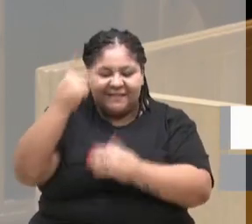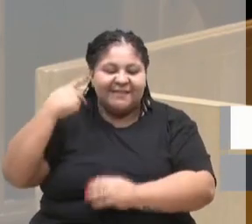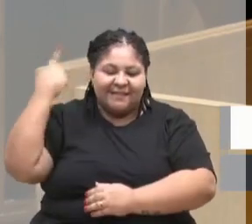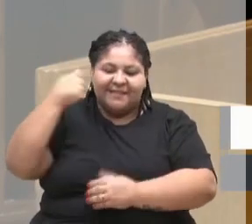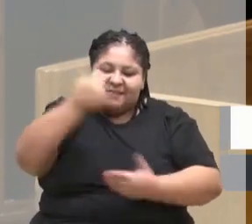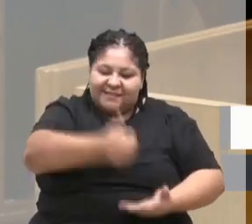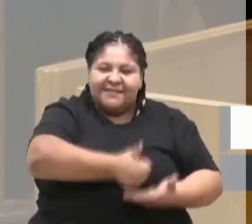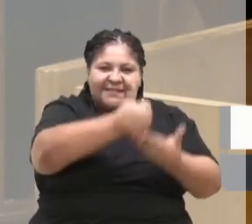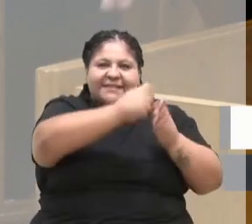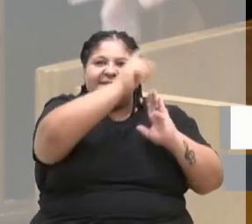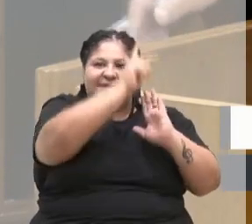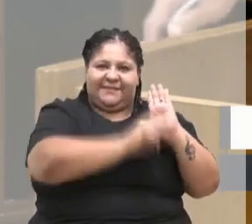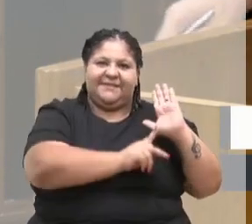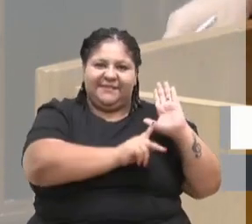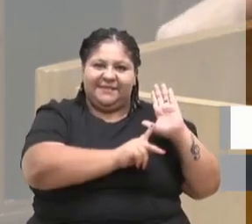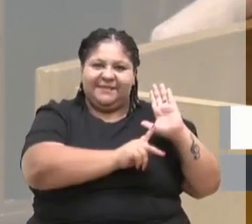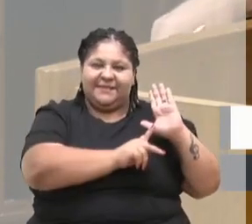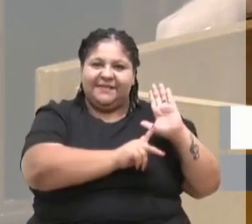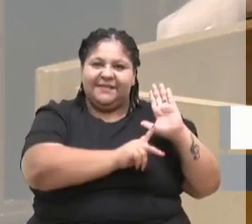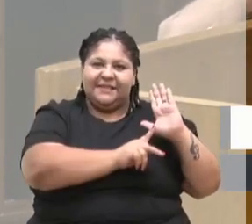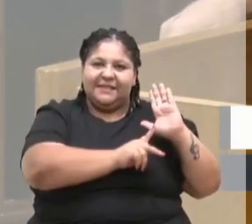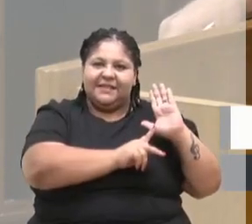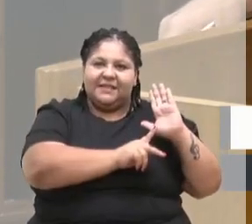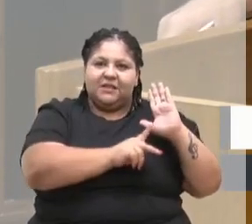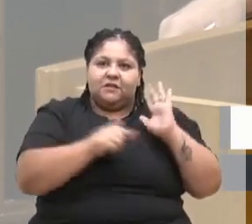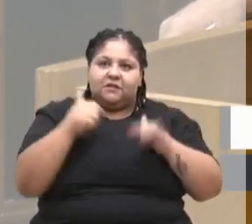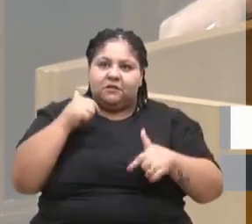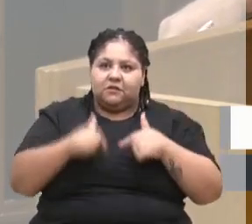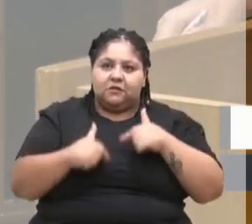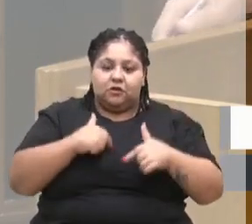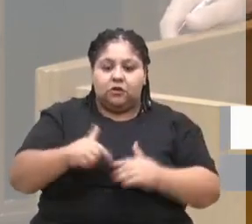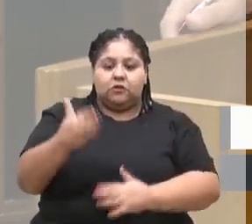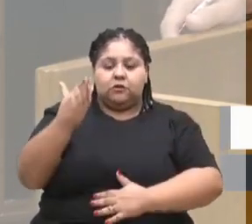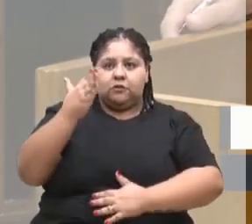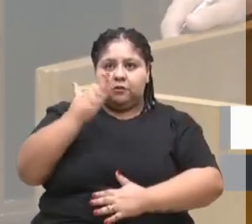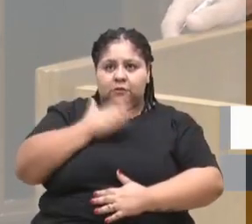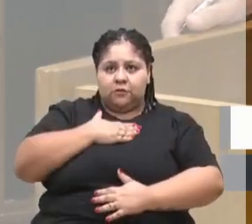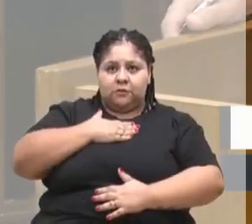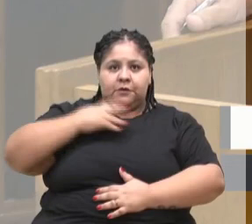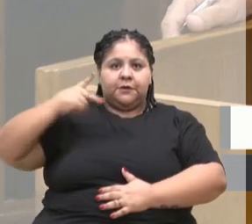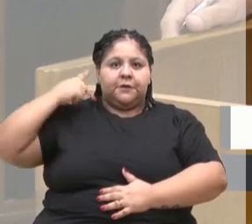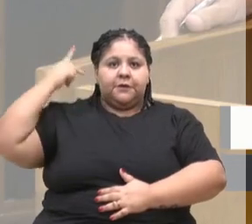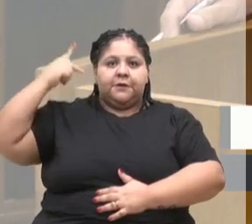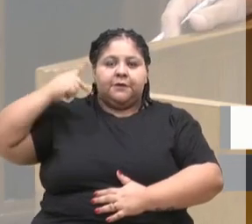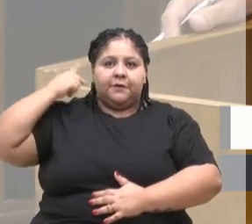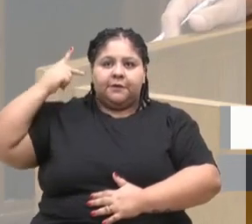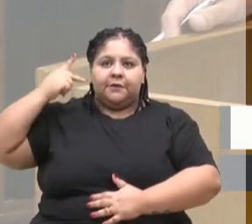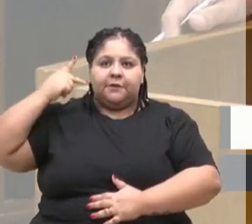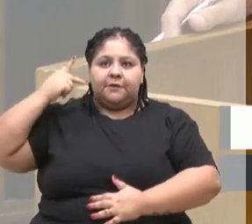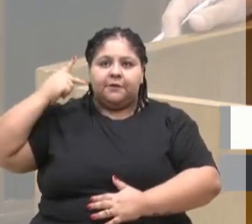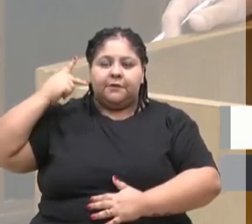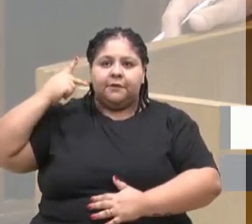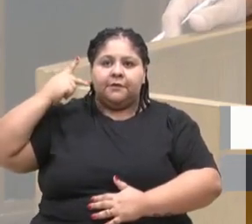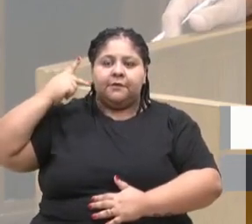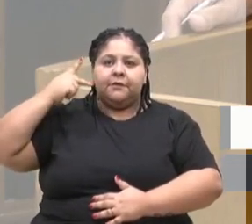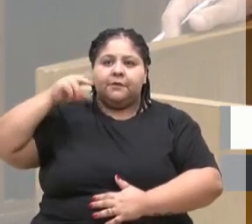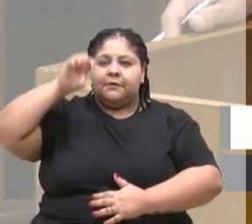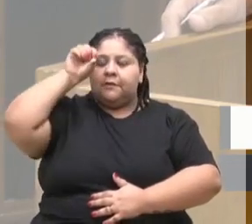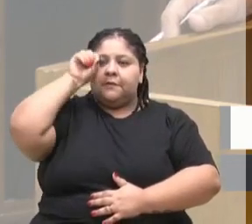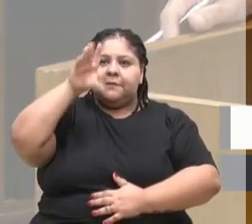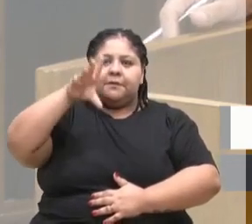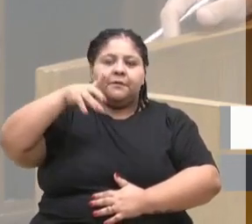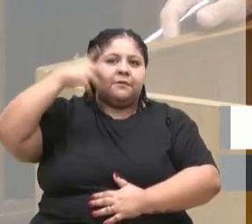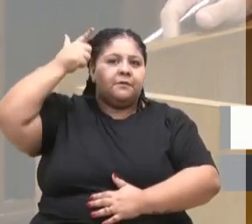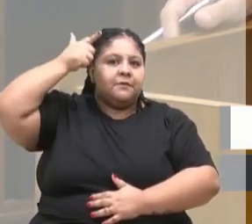este projeto. Estarão trabalhando comigo os vereadores Eliandro Fiuza, Lucas